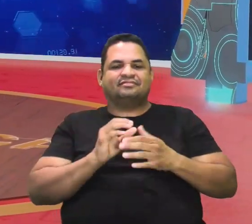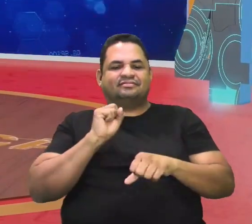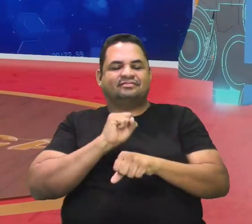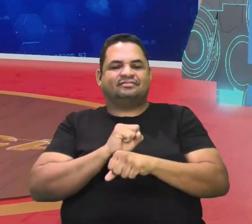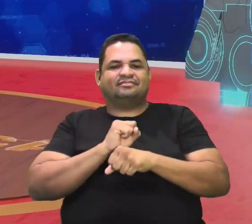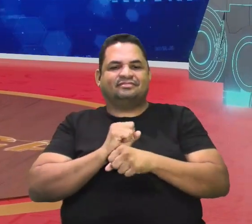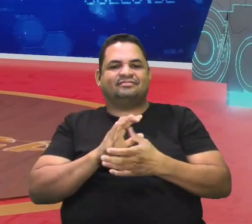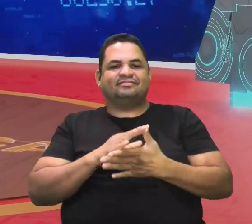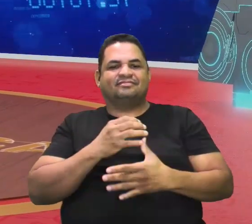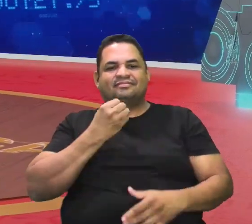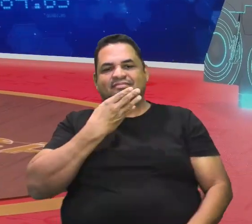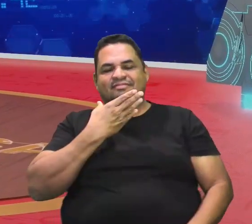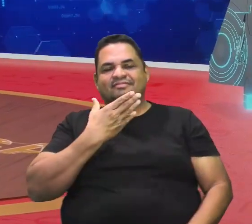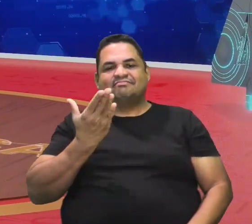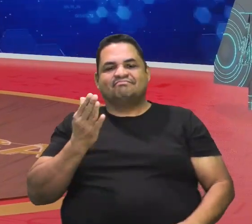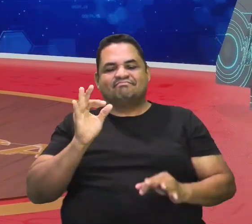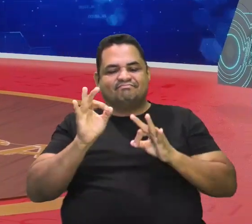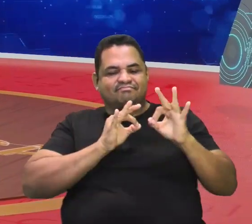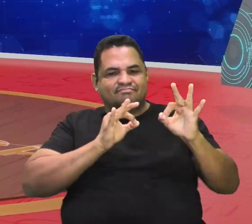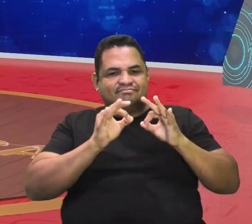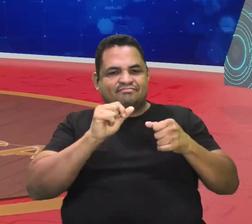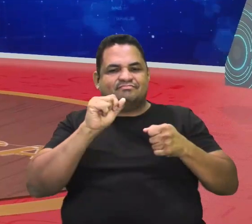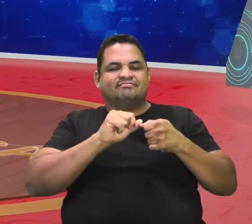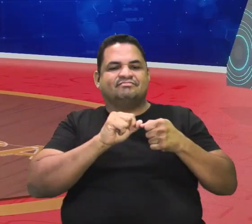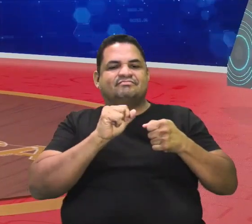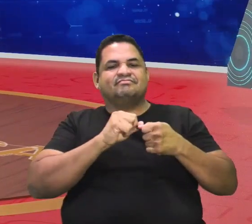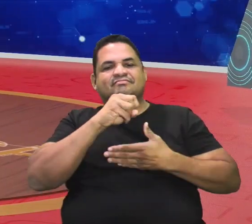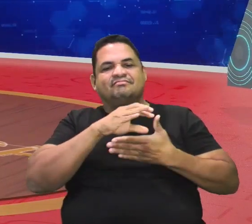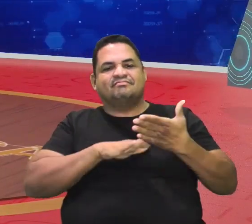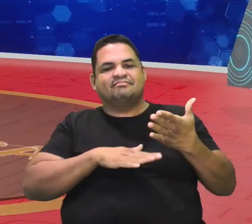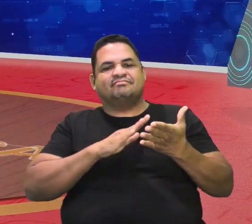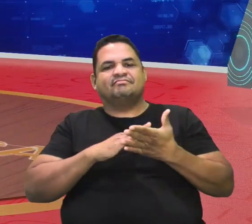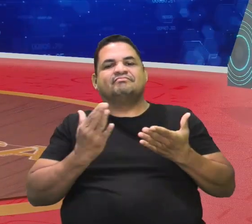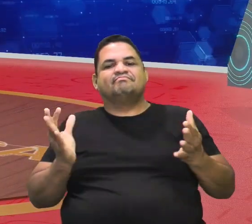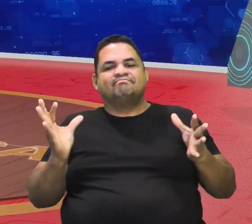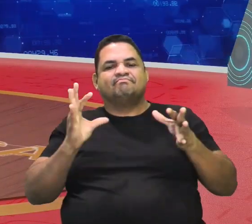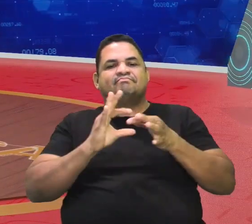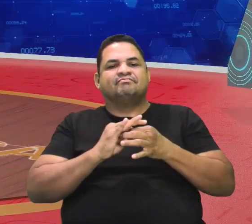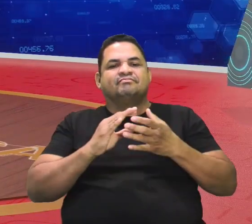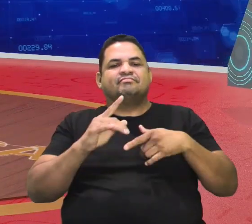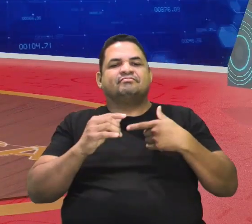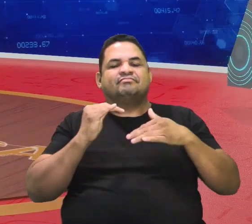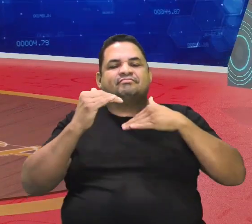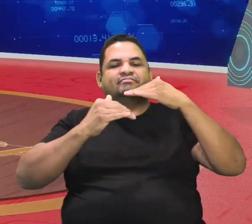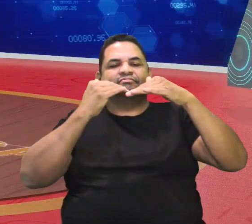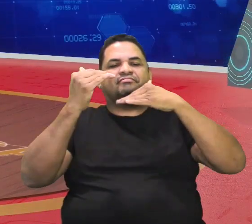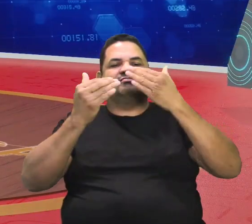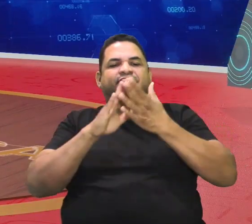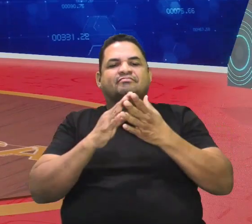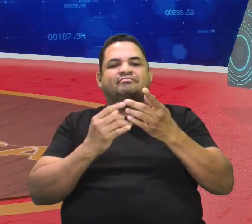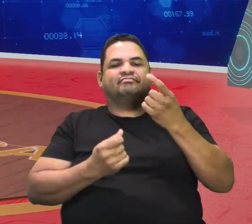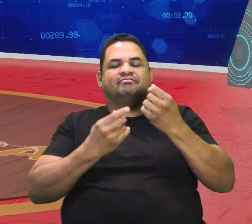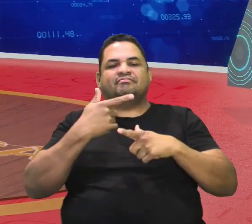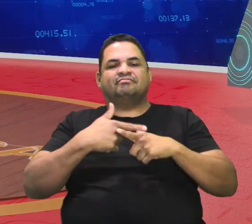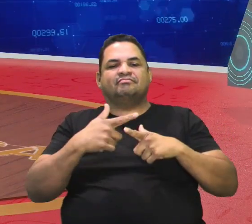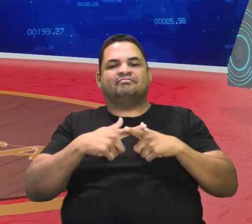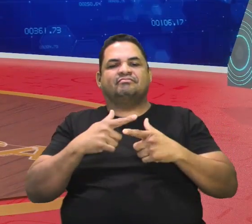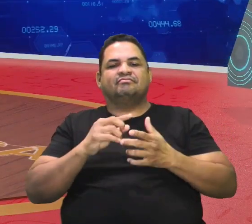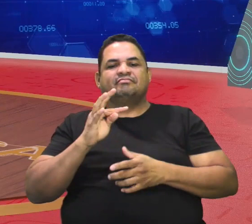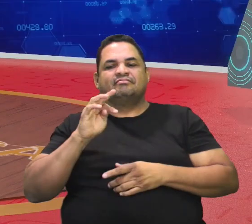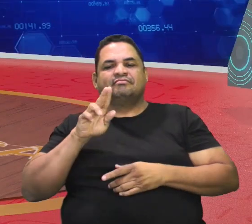nos aguardem aí, tá bom? Mas vão se preparando, fazendo questões já mais contextualizadas e desenvolvendo alguns